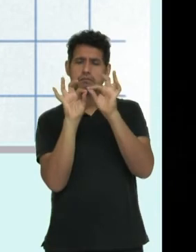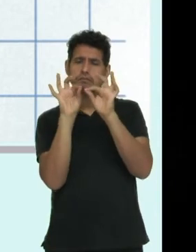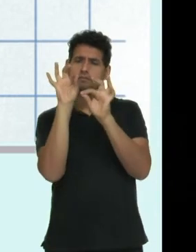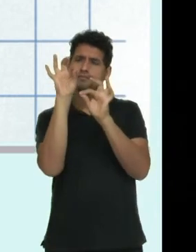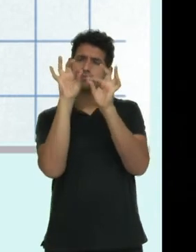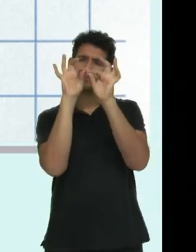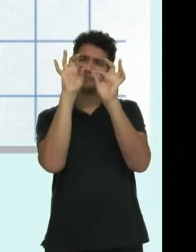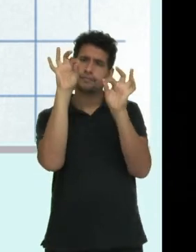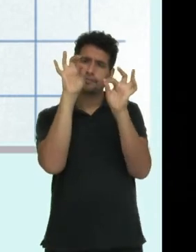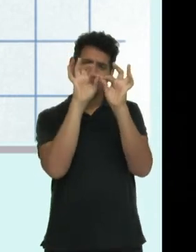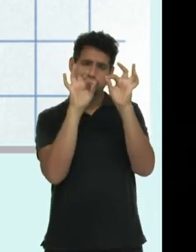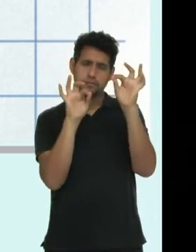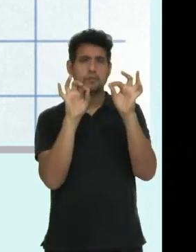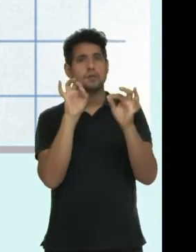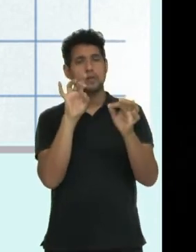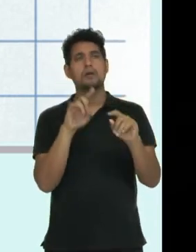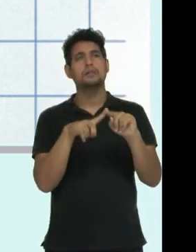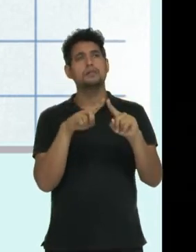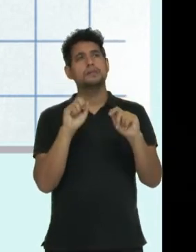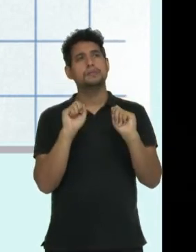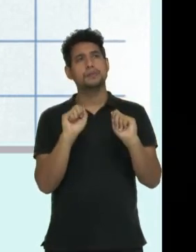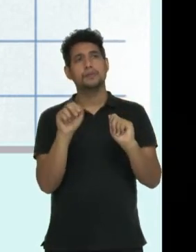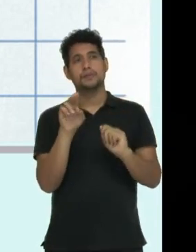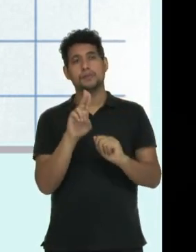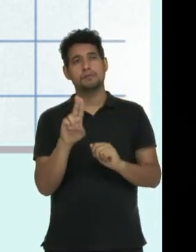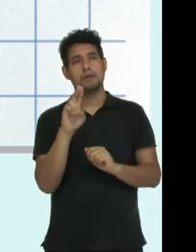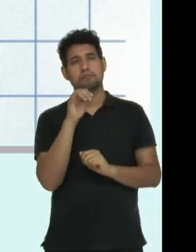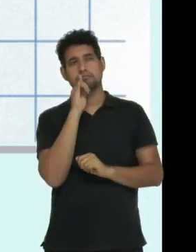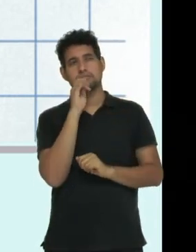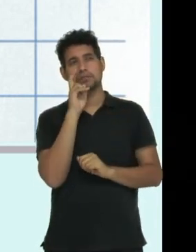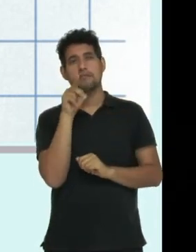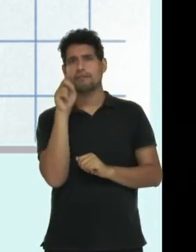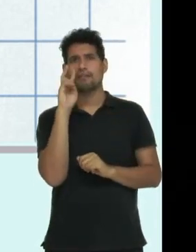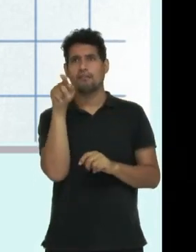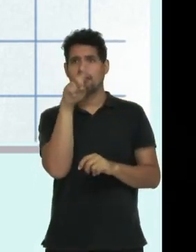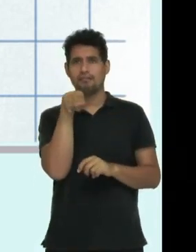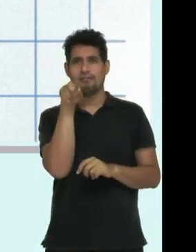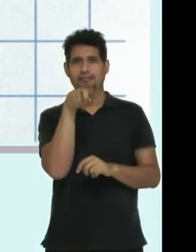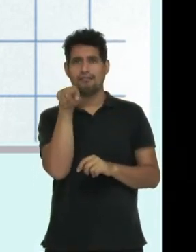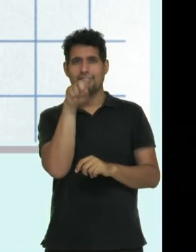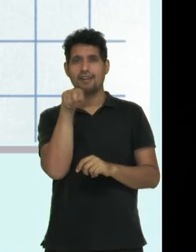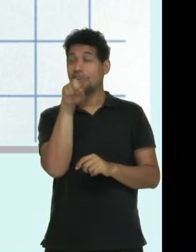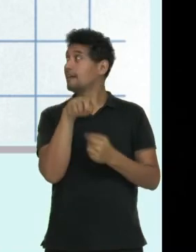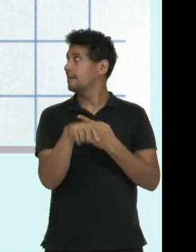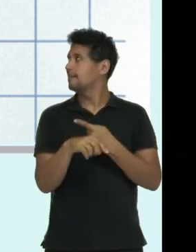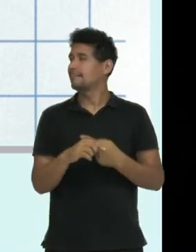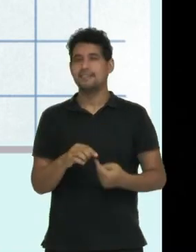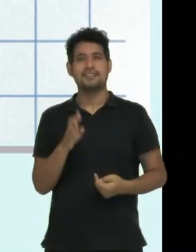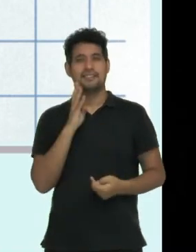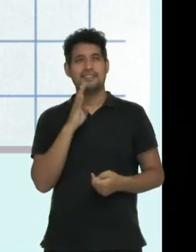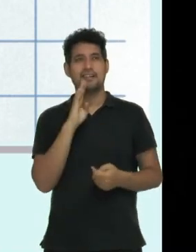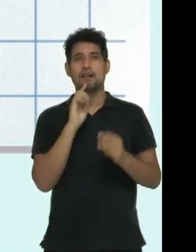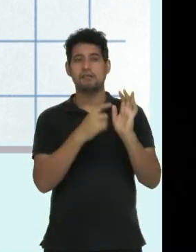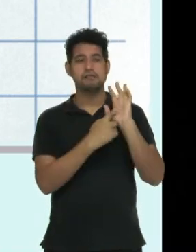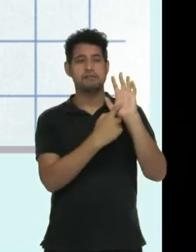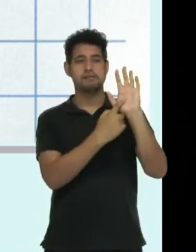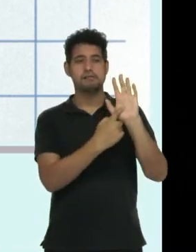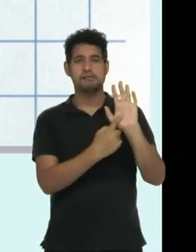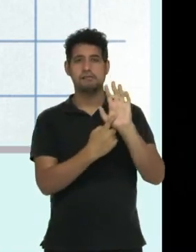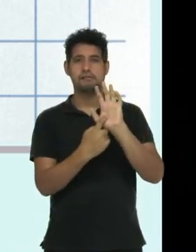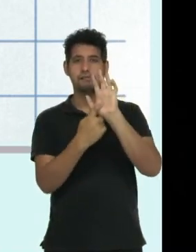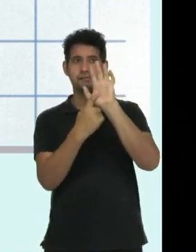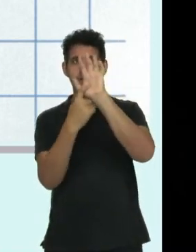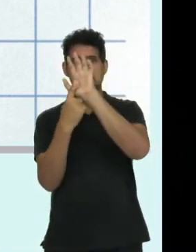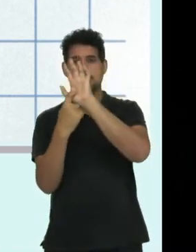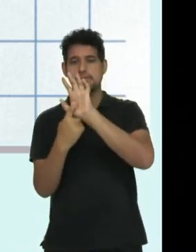delas só, olha só. Então, nós podemos posicionar ele, tá vendo que ele gira, olha só, a gente consegue movimentar e a gente consegue